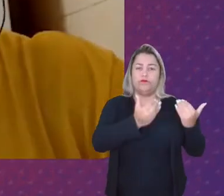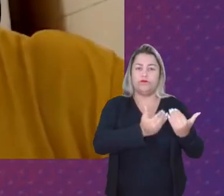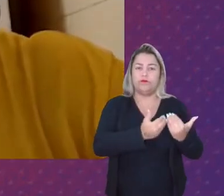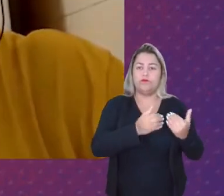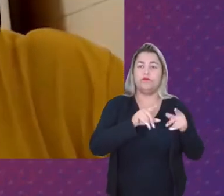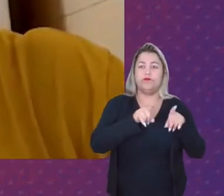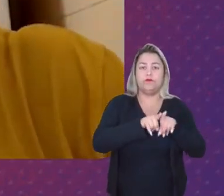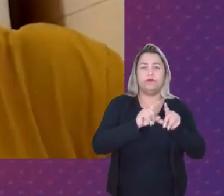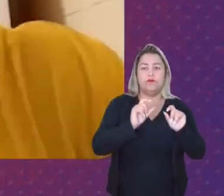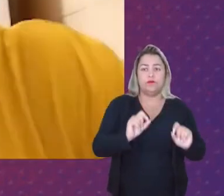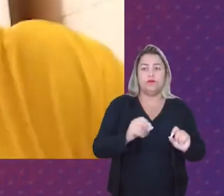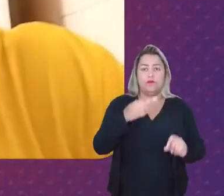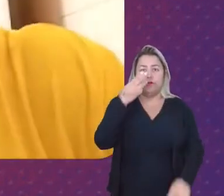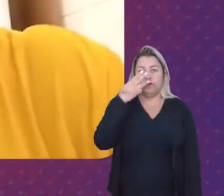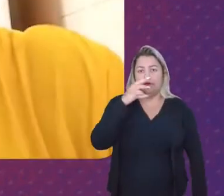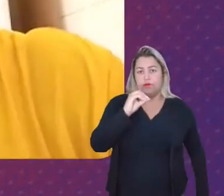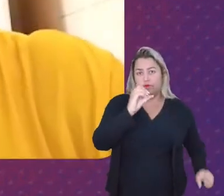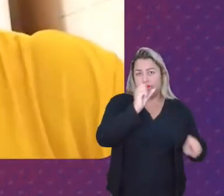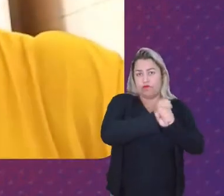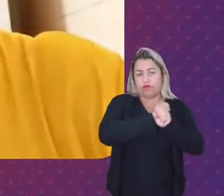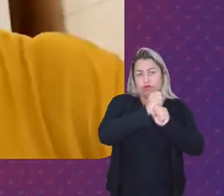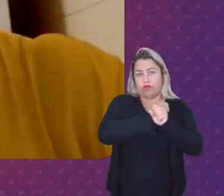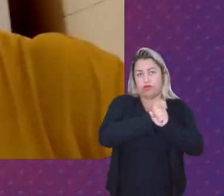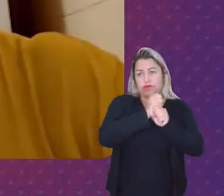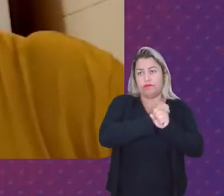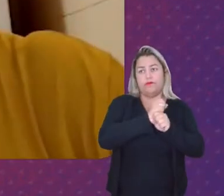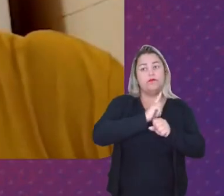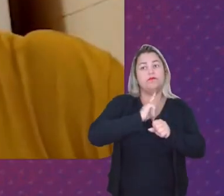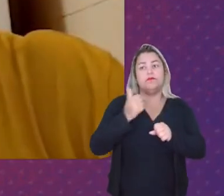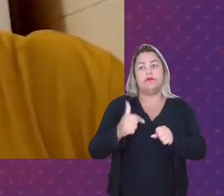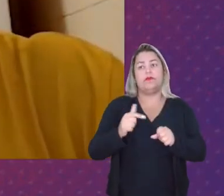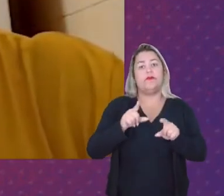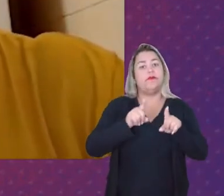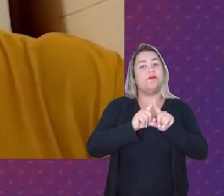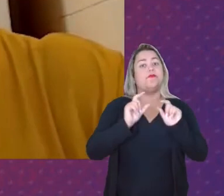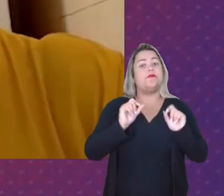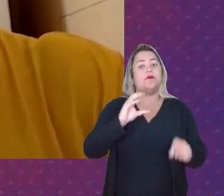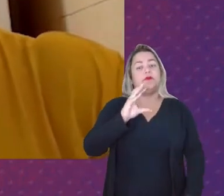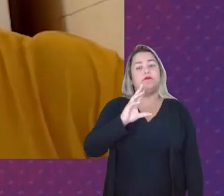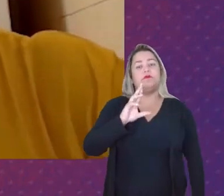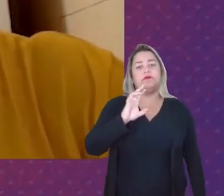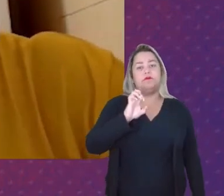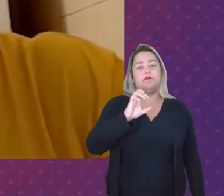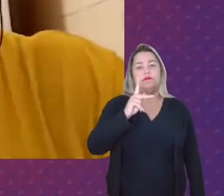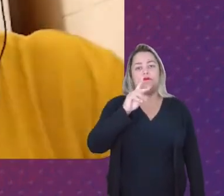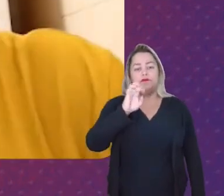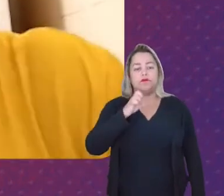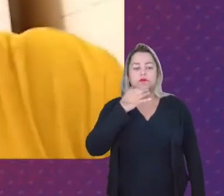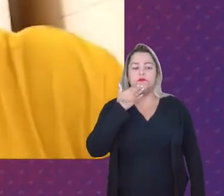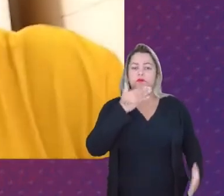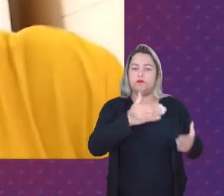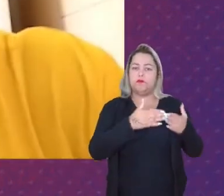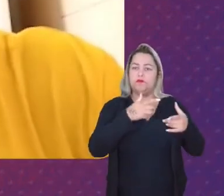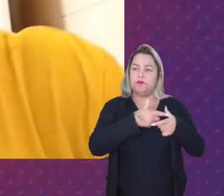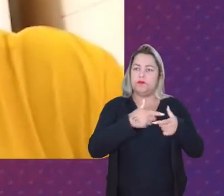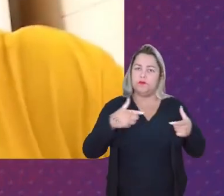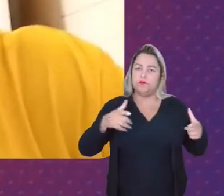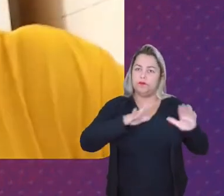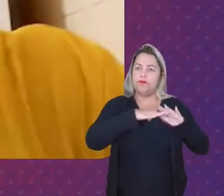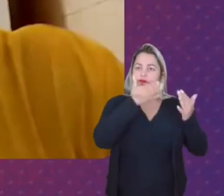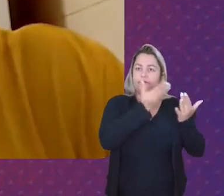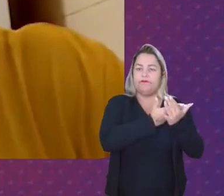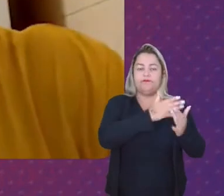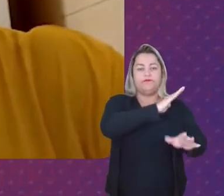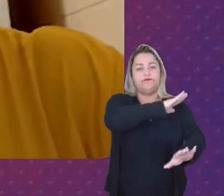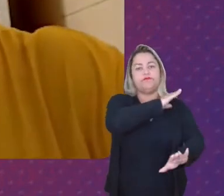moro numa comunidade há 30 anos e não tem creche. Então, a gente está solicitando isso. Estamos solicitando a ampliação das escolas de